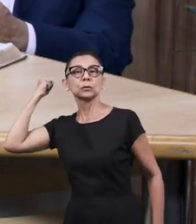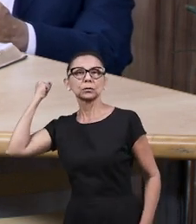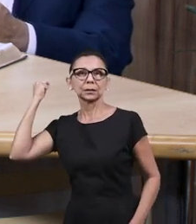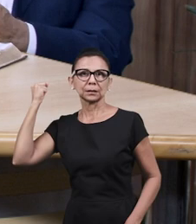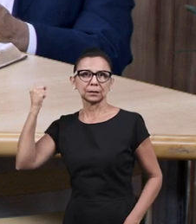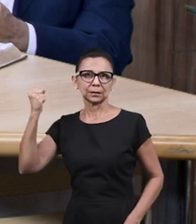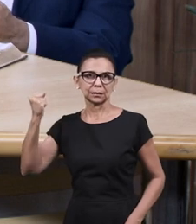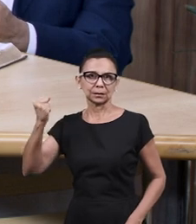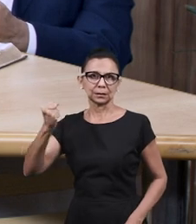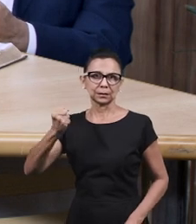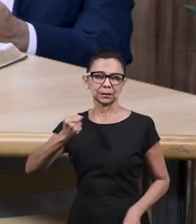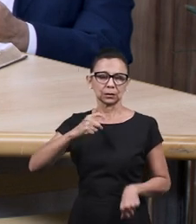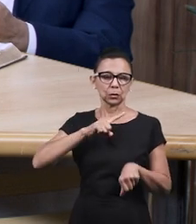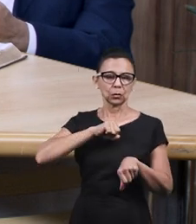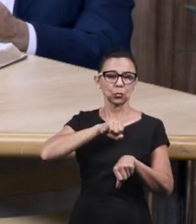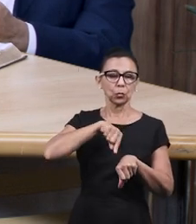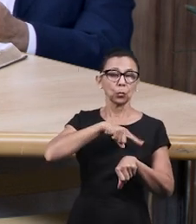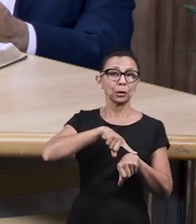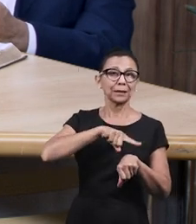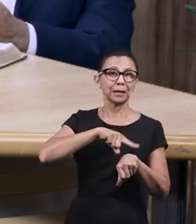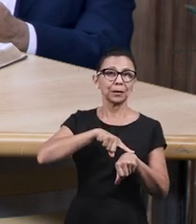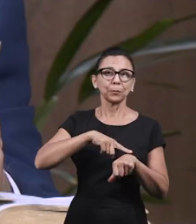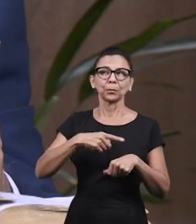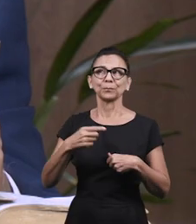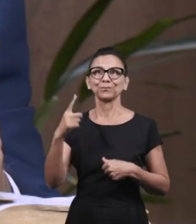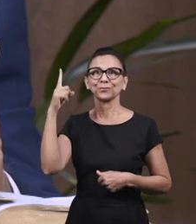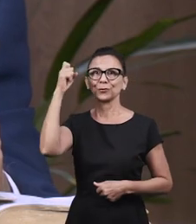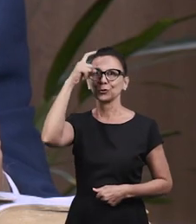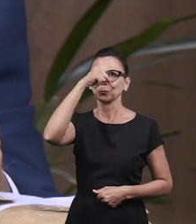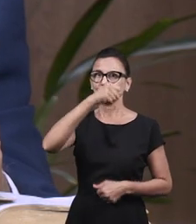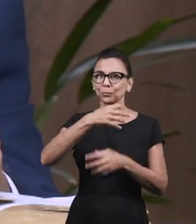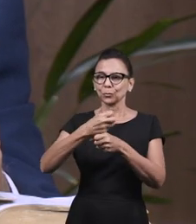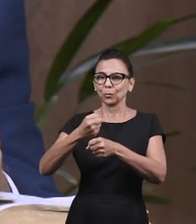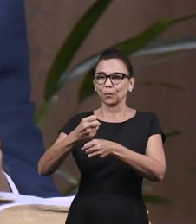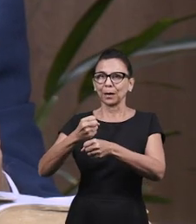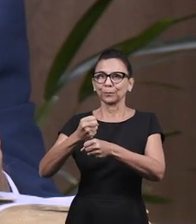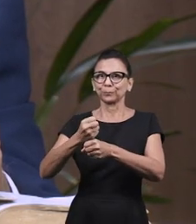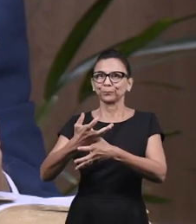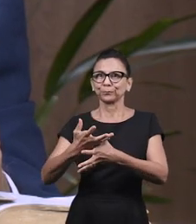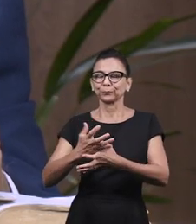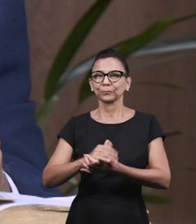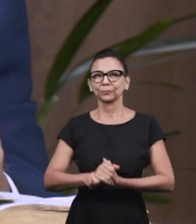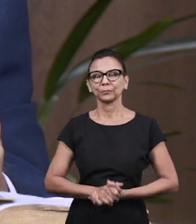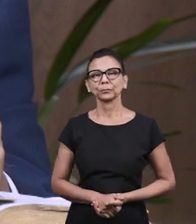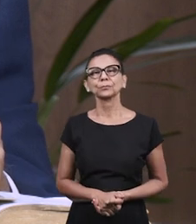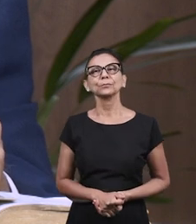qual é a incompatibilidade que ela tem com o nosso planeta? Que ela é difícil de medir.